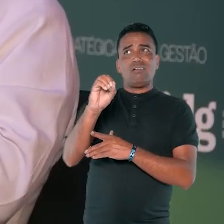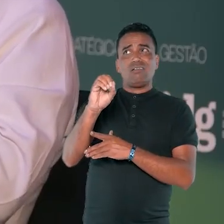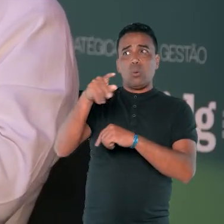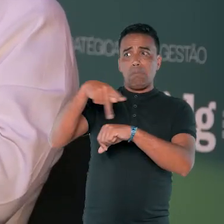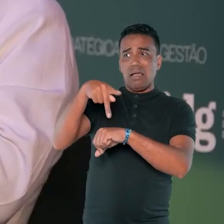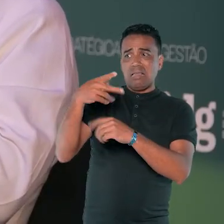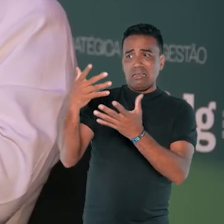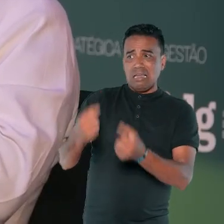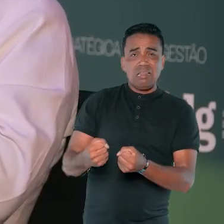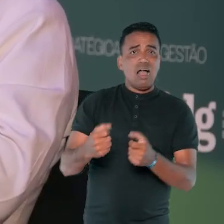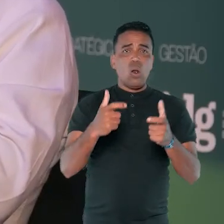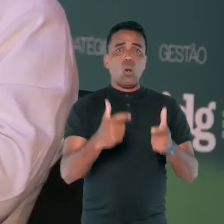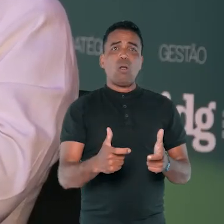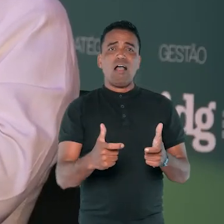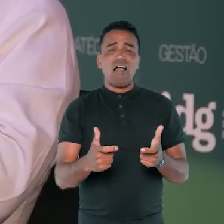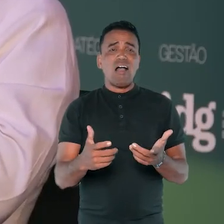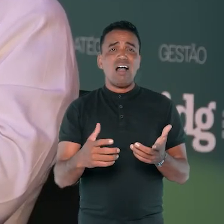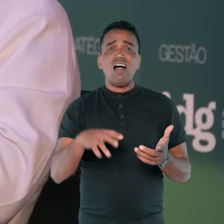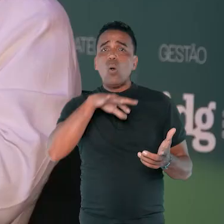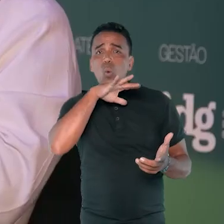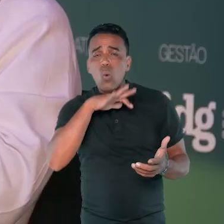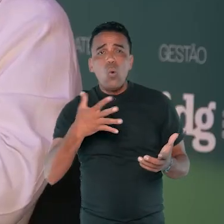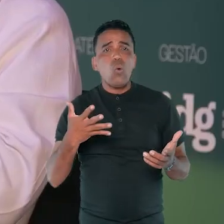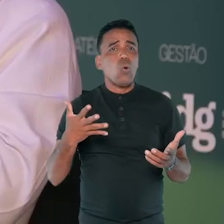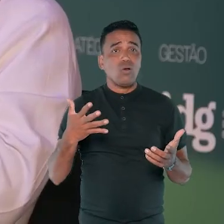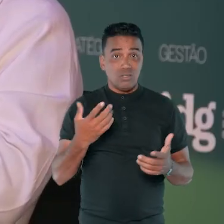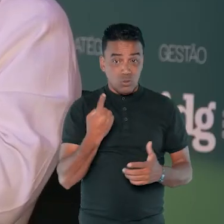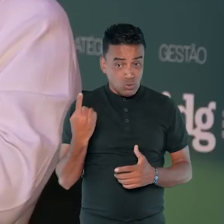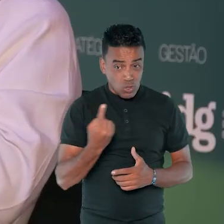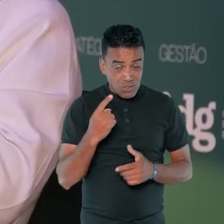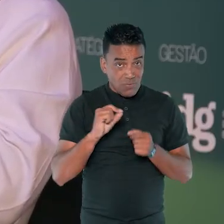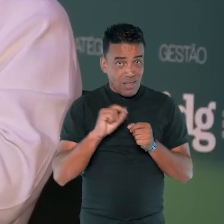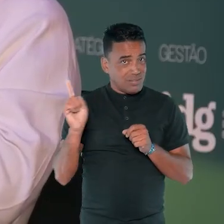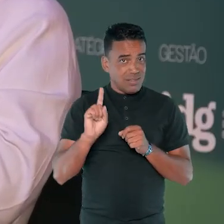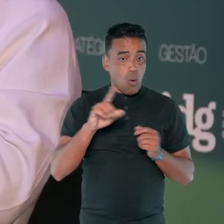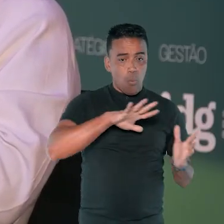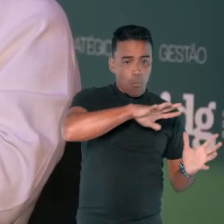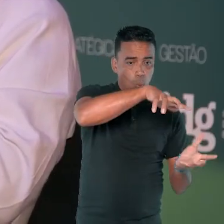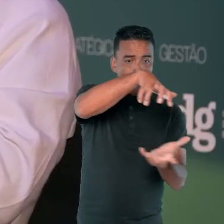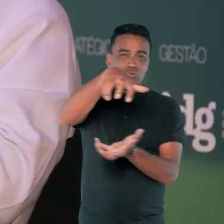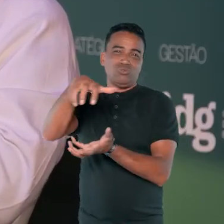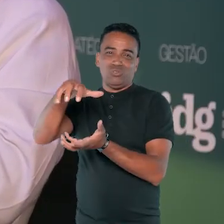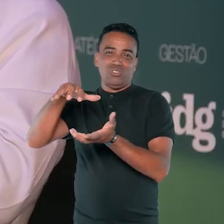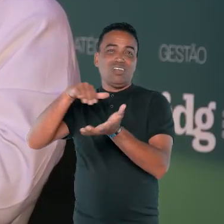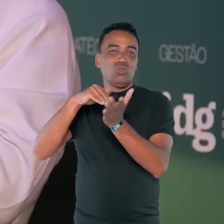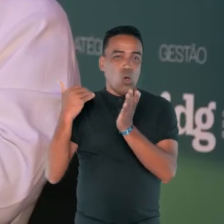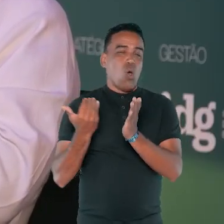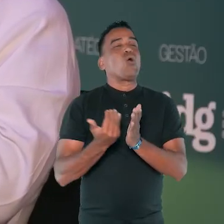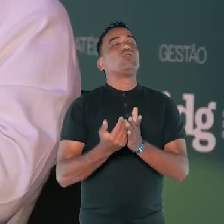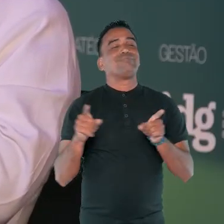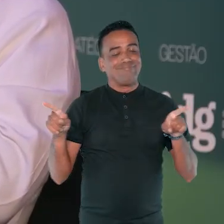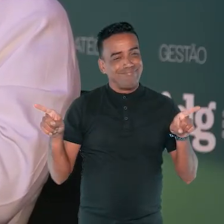chegar nesse lugar. Claro que nós não fizemos isso sozinhos, o mundo caminhou assim também,